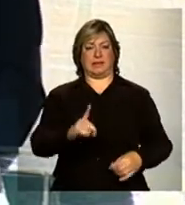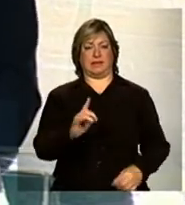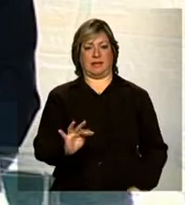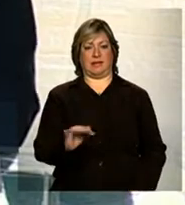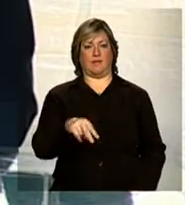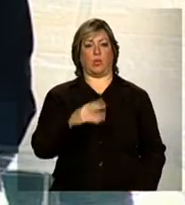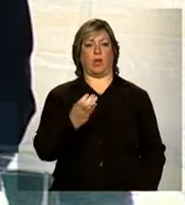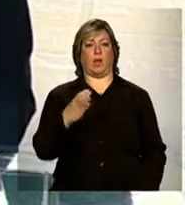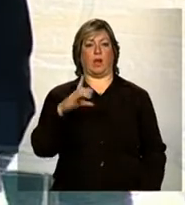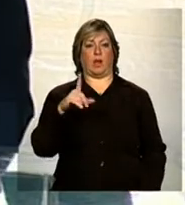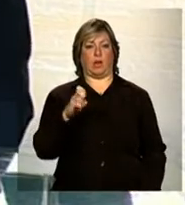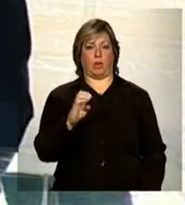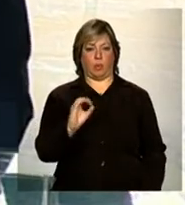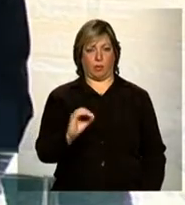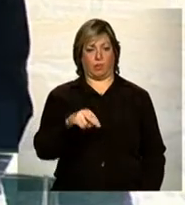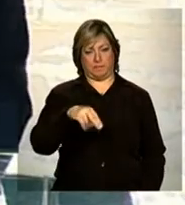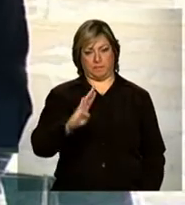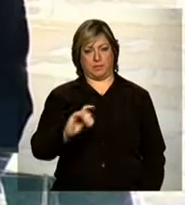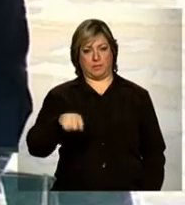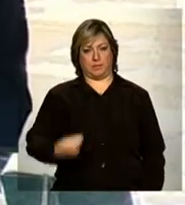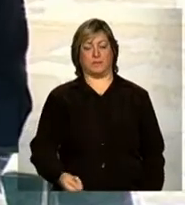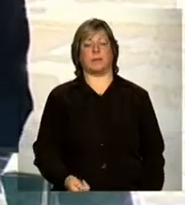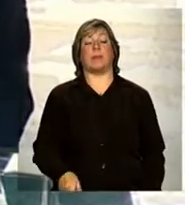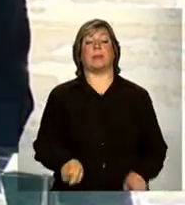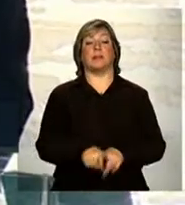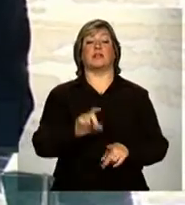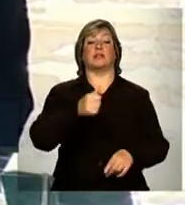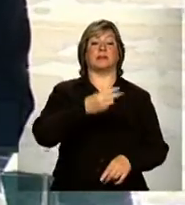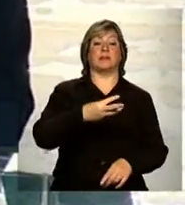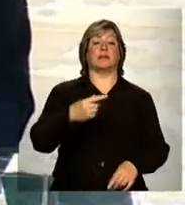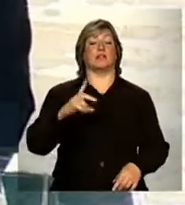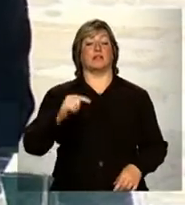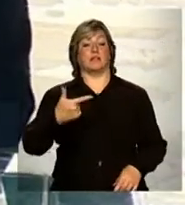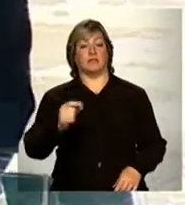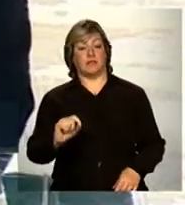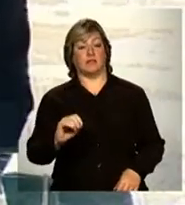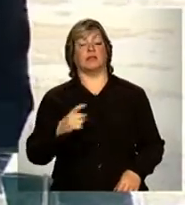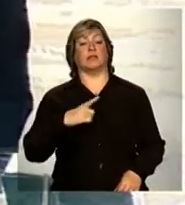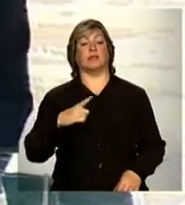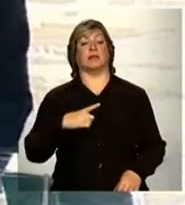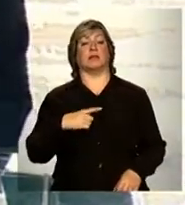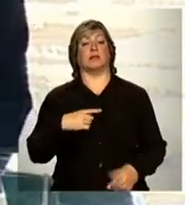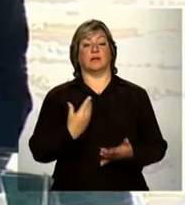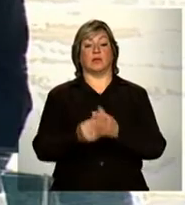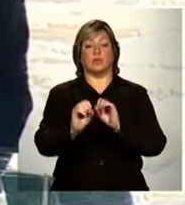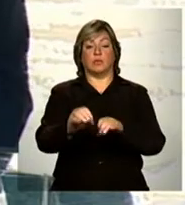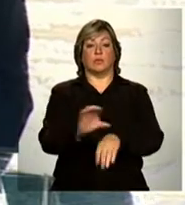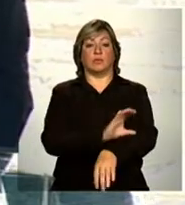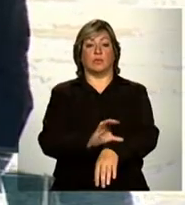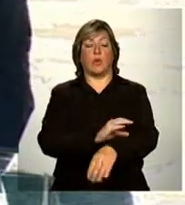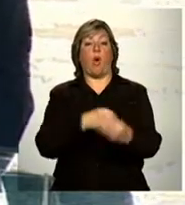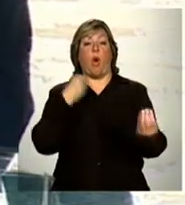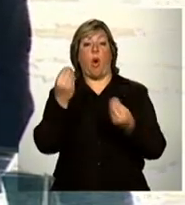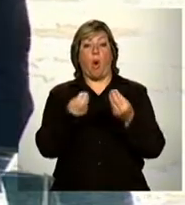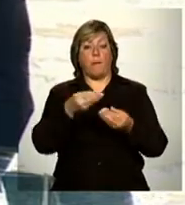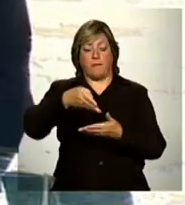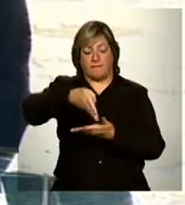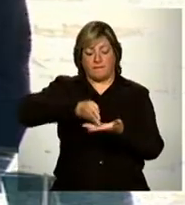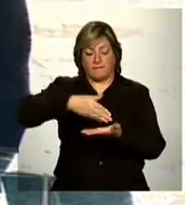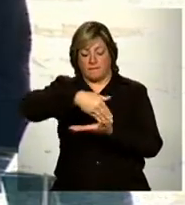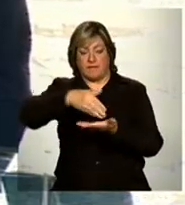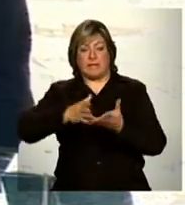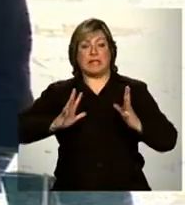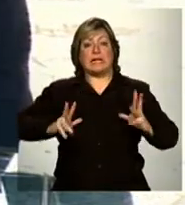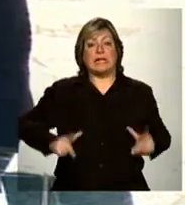no dia 13 e 20 haverá curso de capacitação para manipulação do Pescado aqui no mercado do